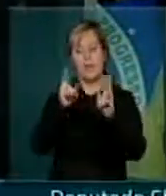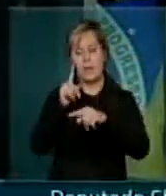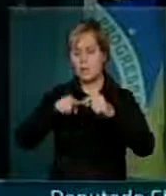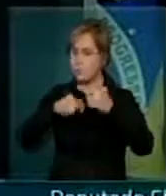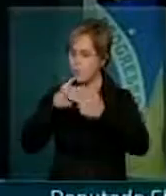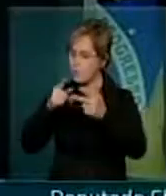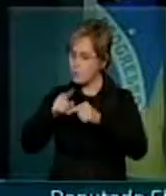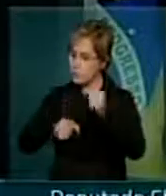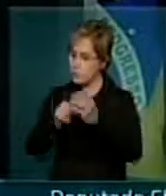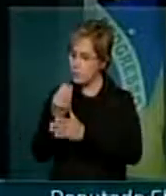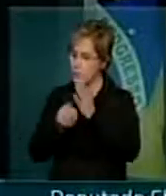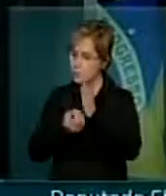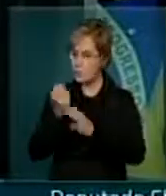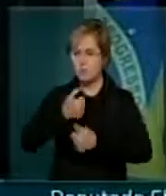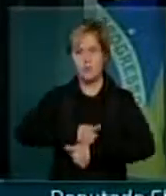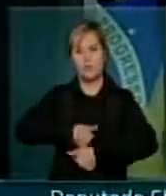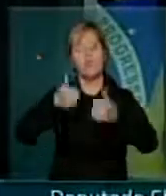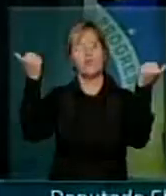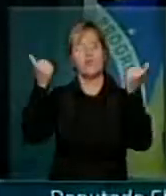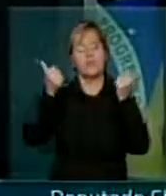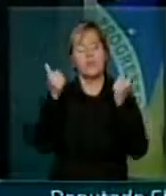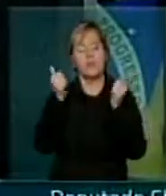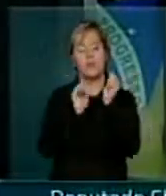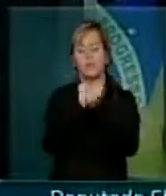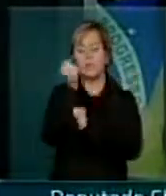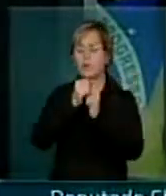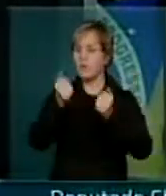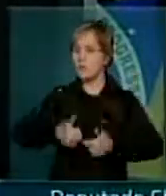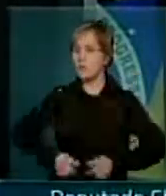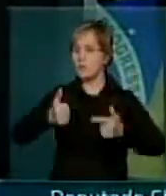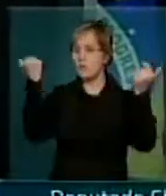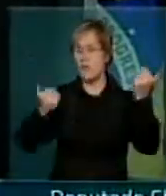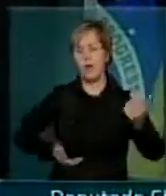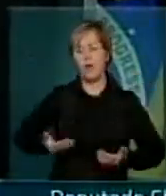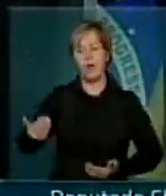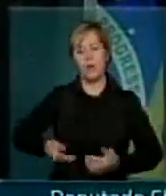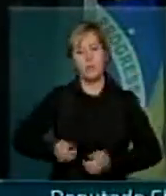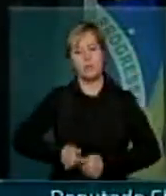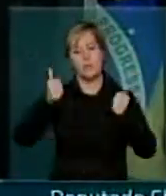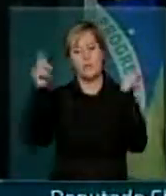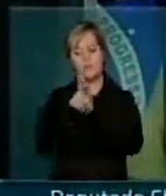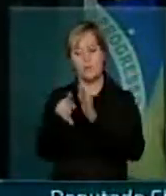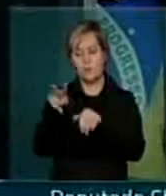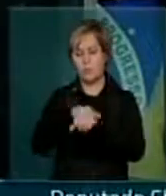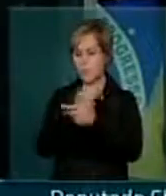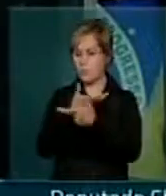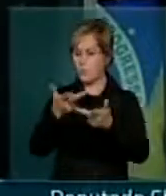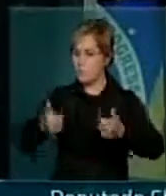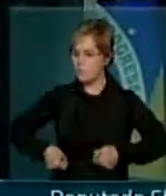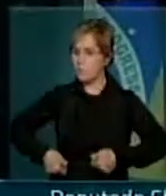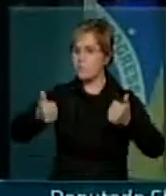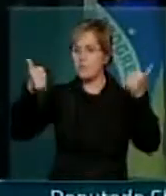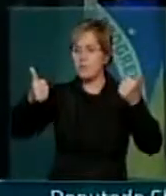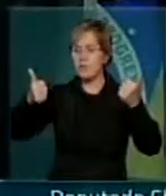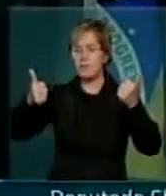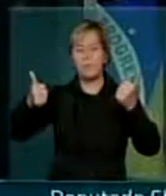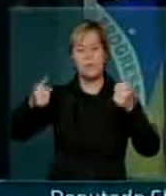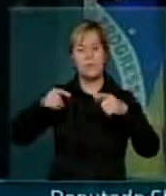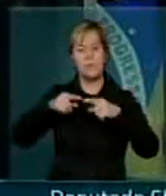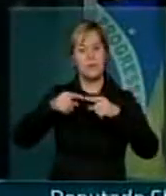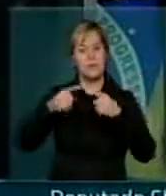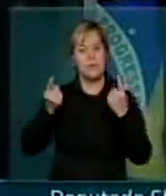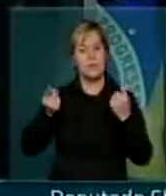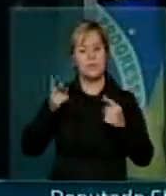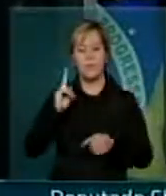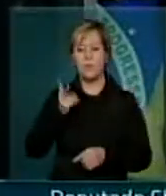produtivas, no setor industrial, de serviços, no próprio campo, e continuar com